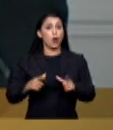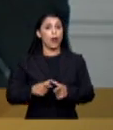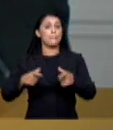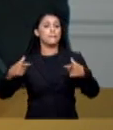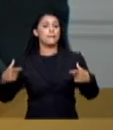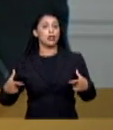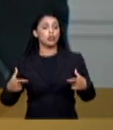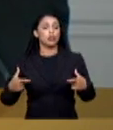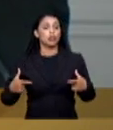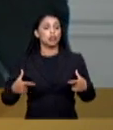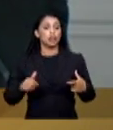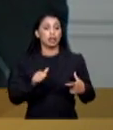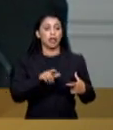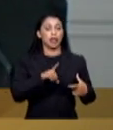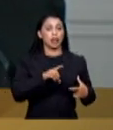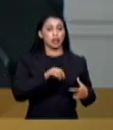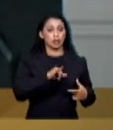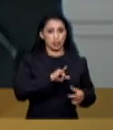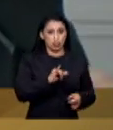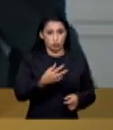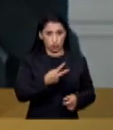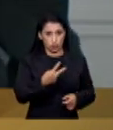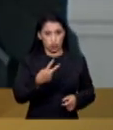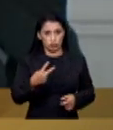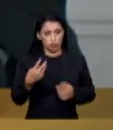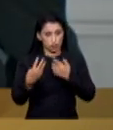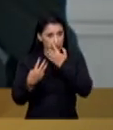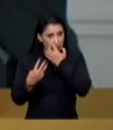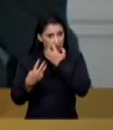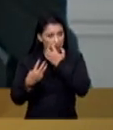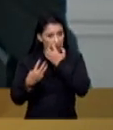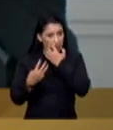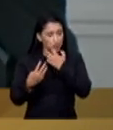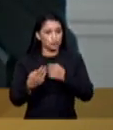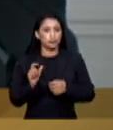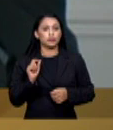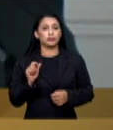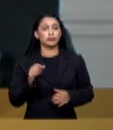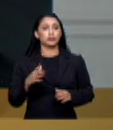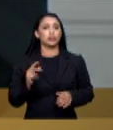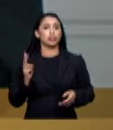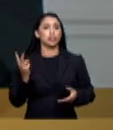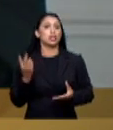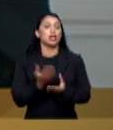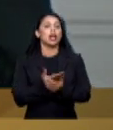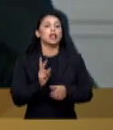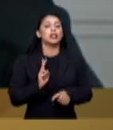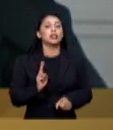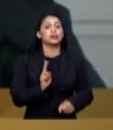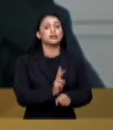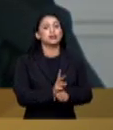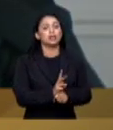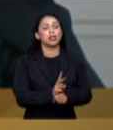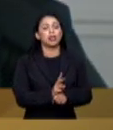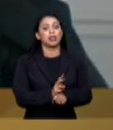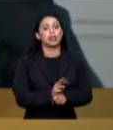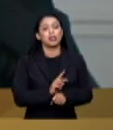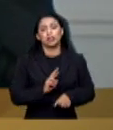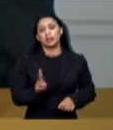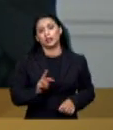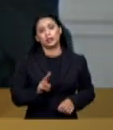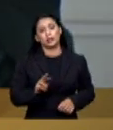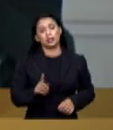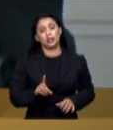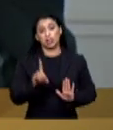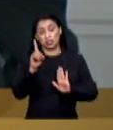ação na DI 223, entendeu que a restrição à concessão de liminares não acarretaria automaticamente